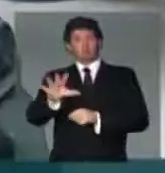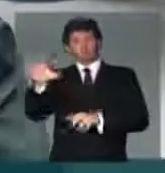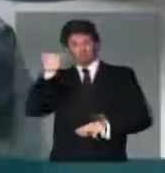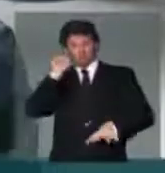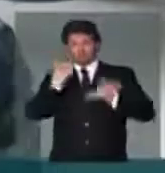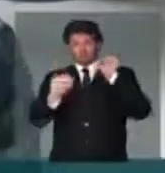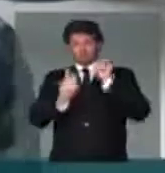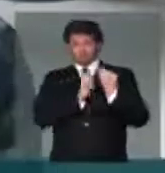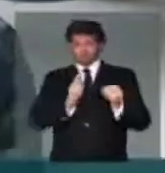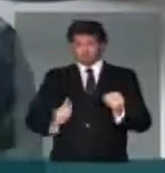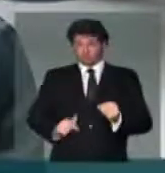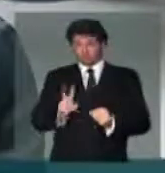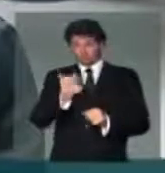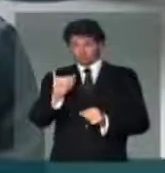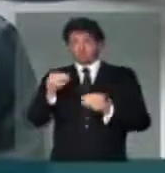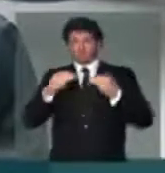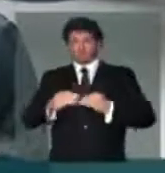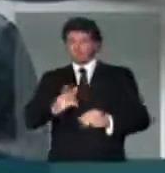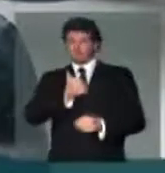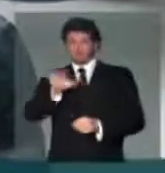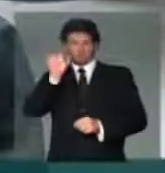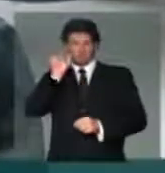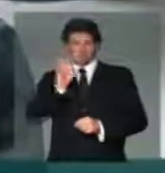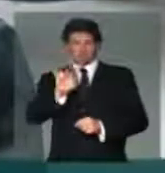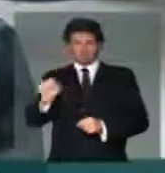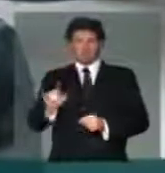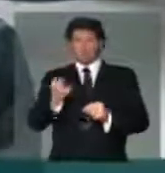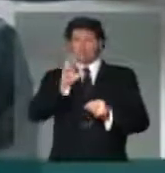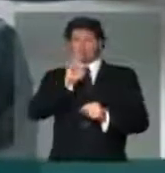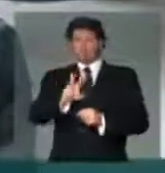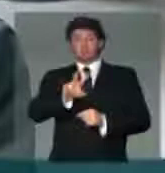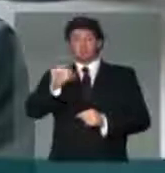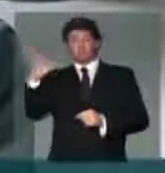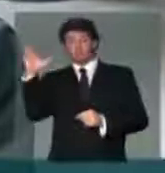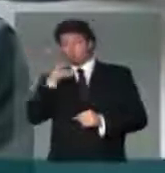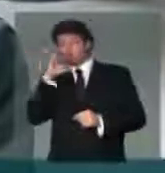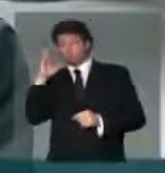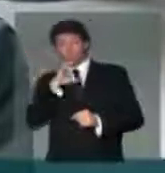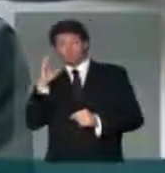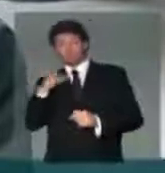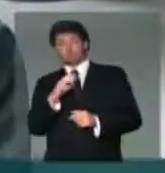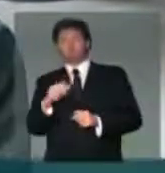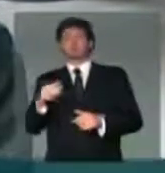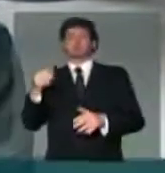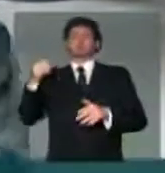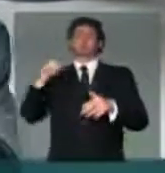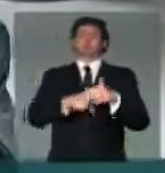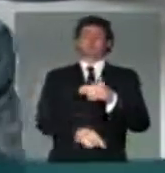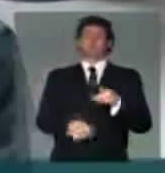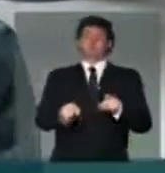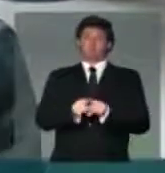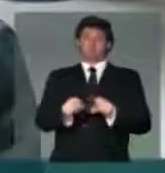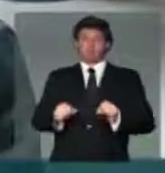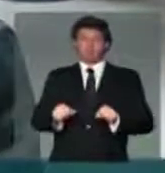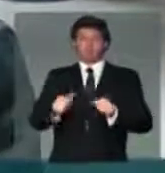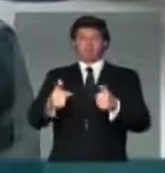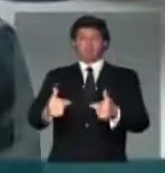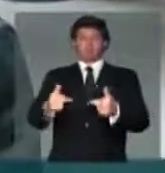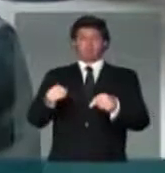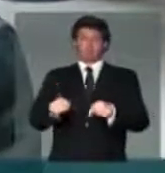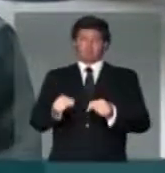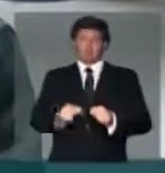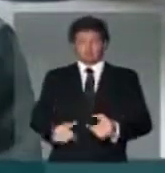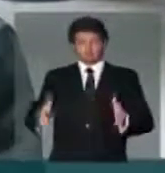pelo governo, pelos ministérios, dando respostas urgentes e profundas para o enfrentamento dessa